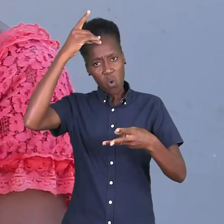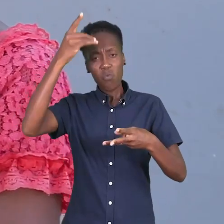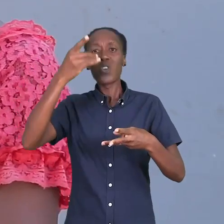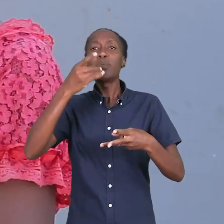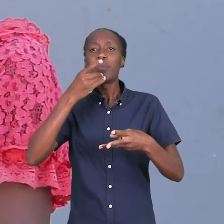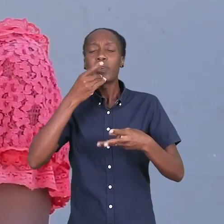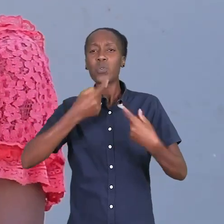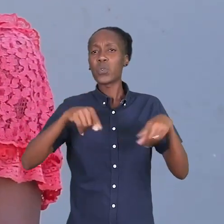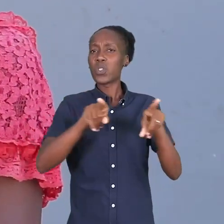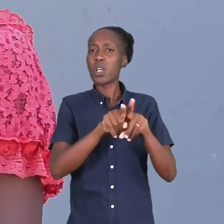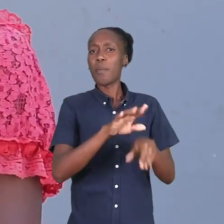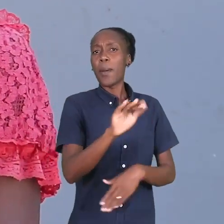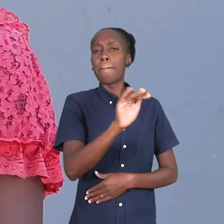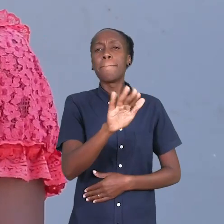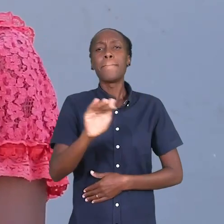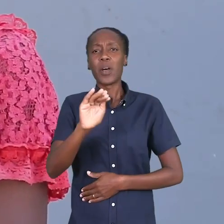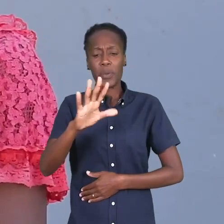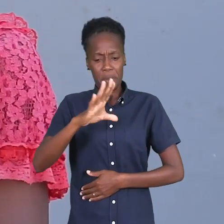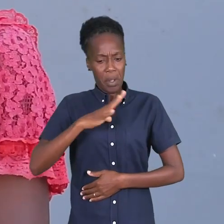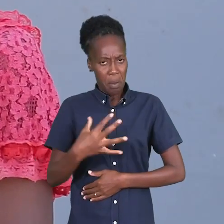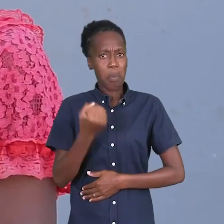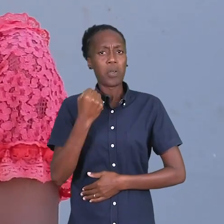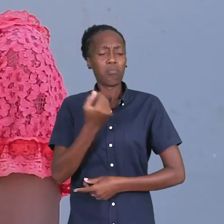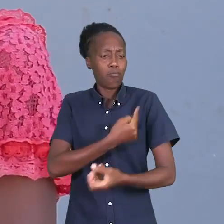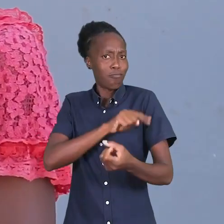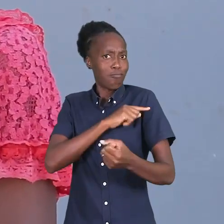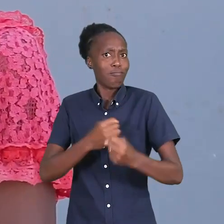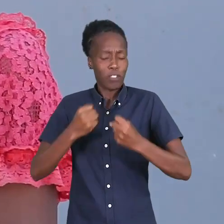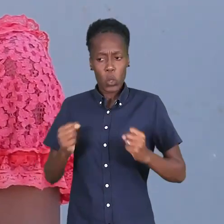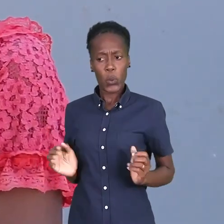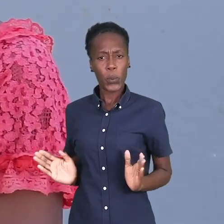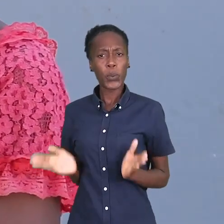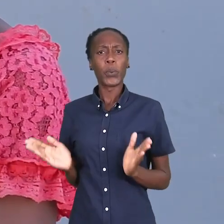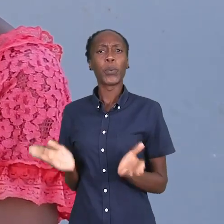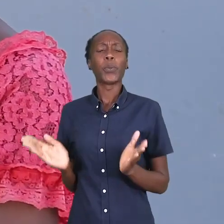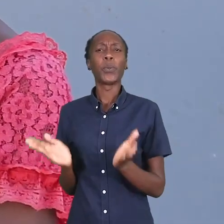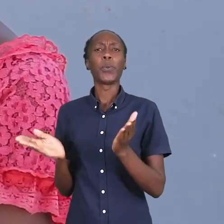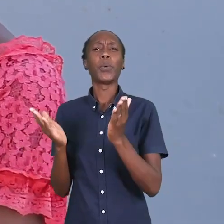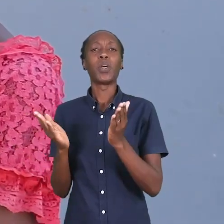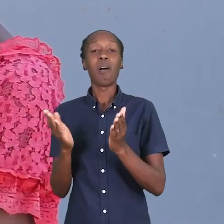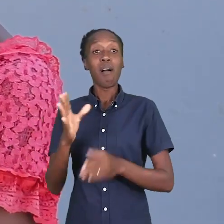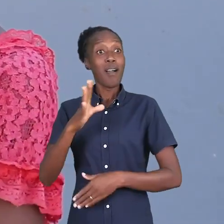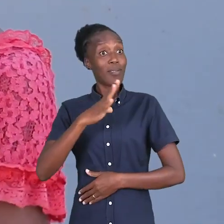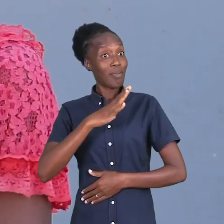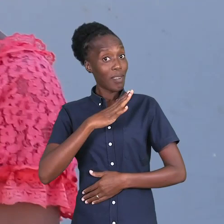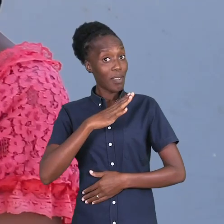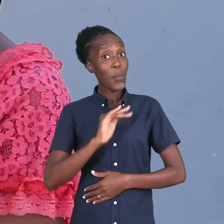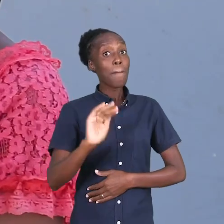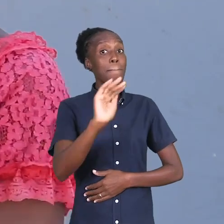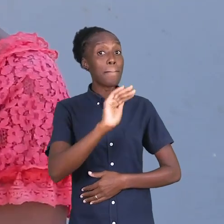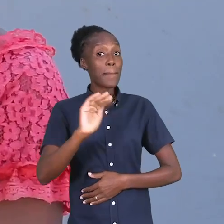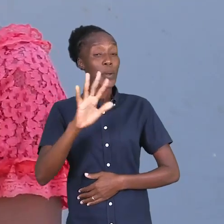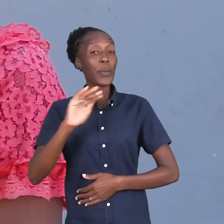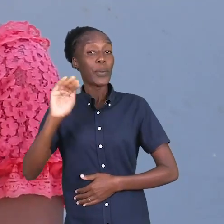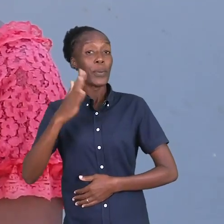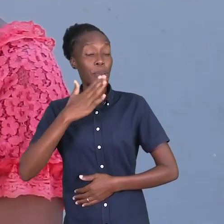de alguns famosos que saíram, por exemplo, daqui do bairro. Tenho, assim, porque empodera. Saber que alguém que chegou a um certo nível veio do bairro,